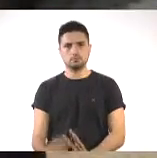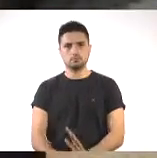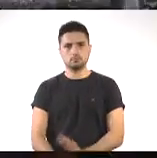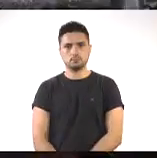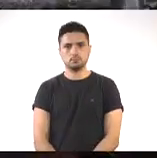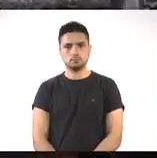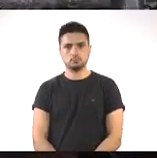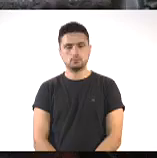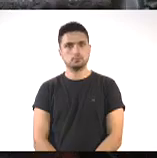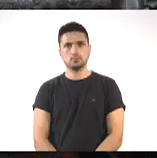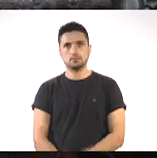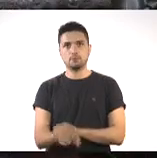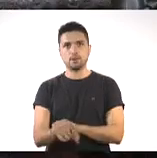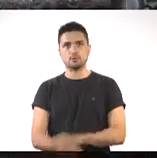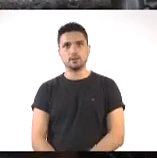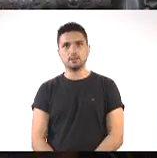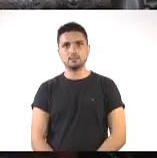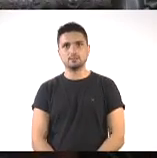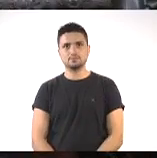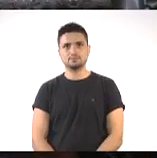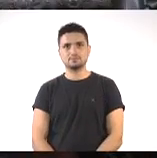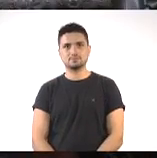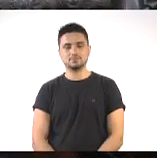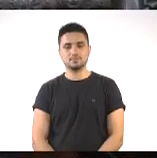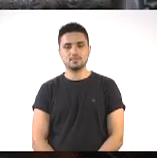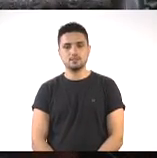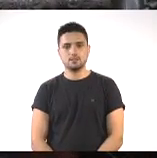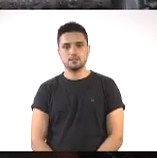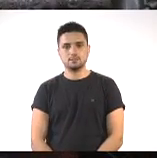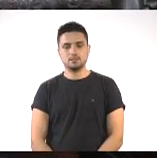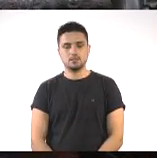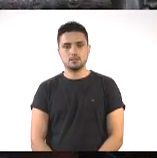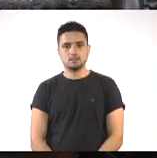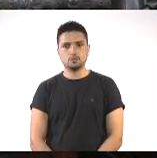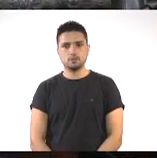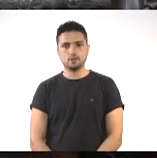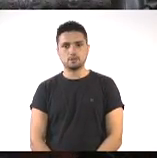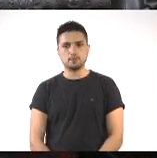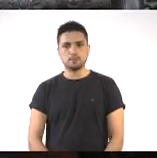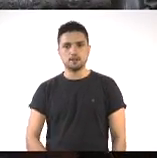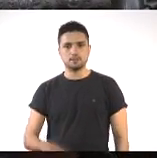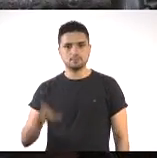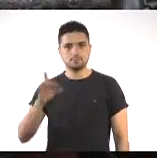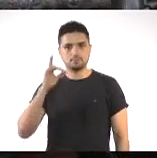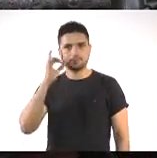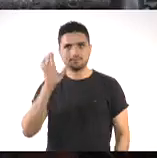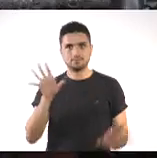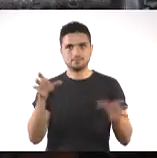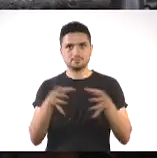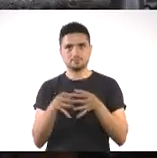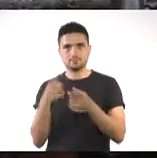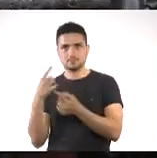Por mais de uma vez nós falamos em relação às comissões paralelas,